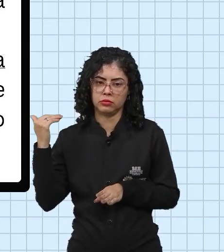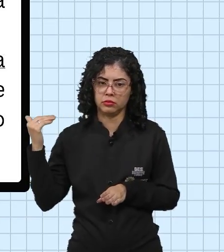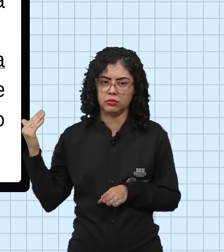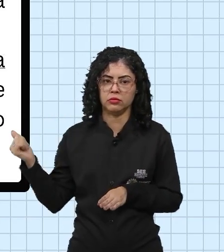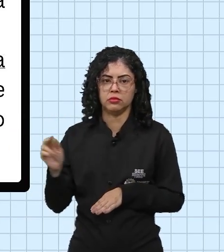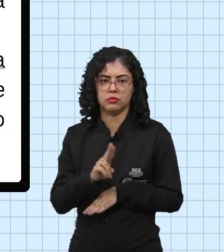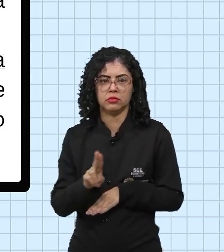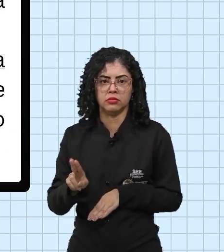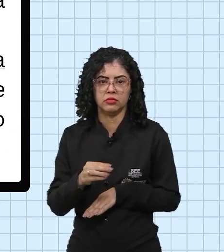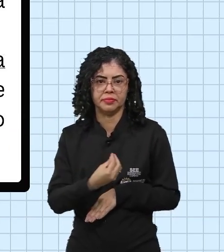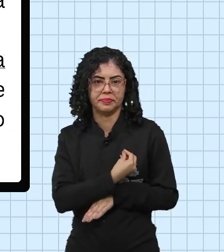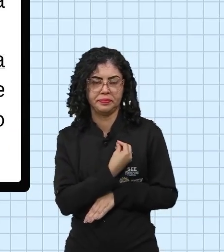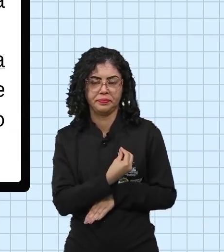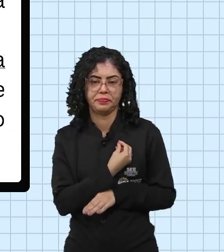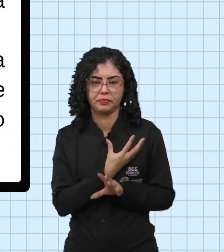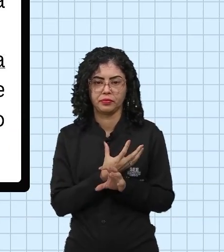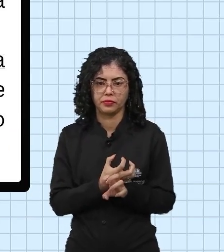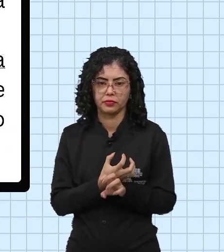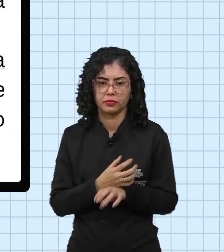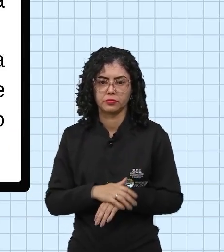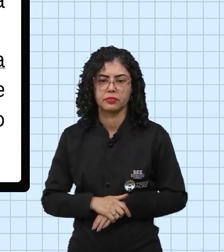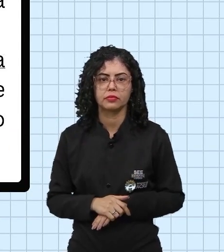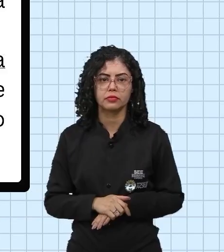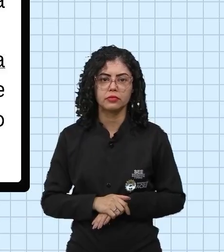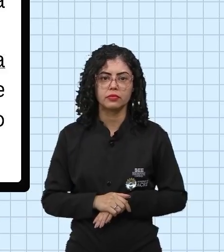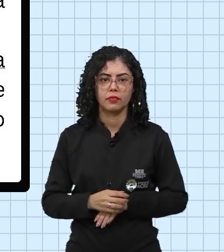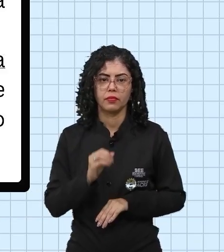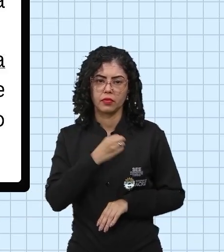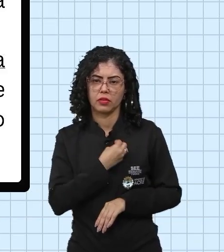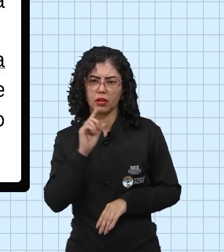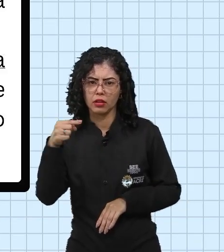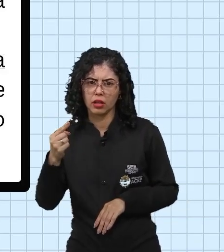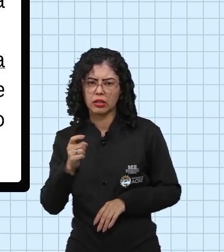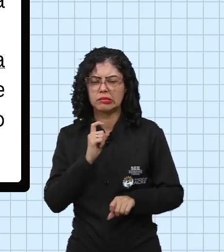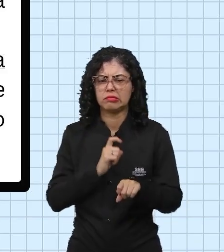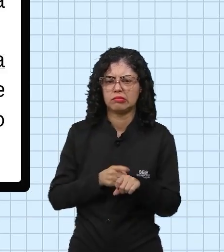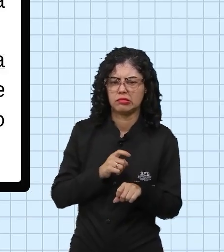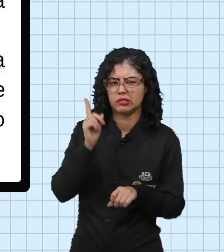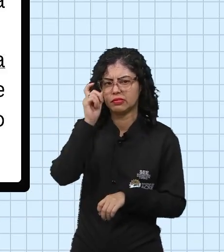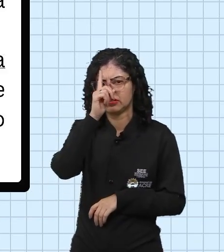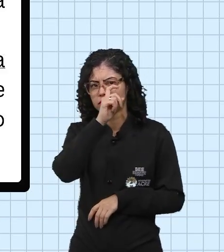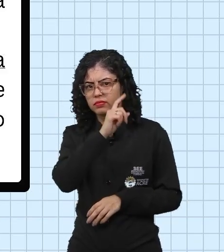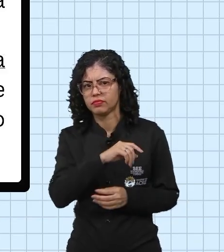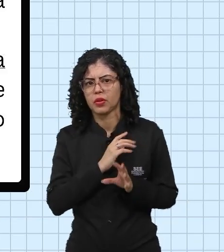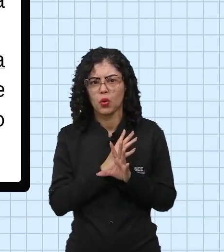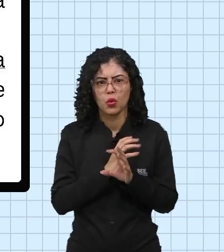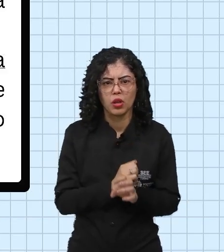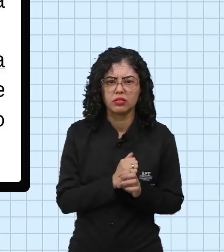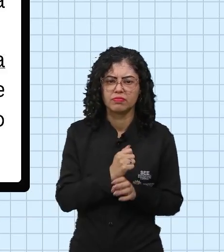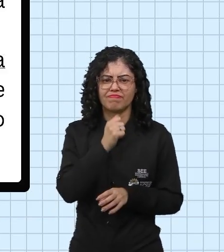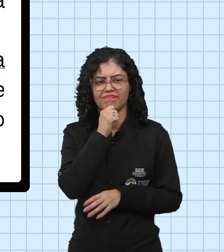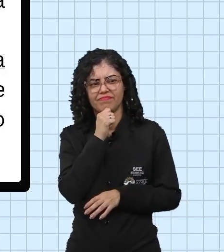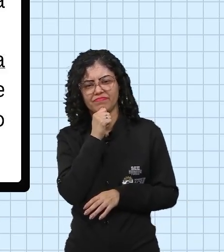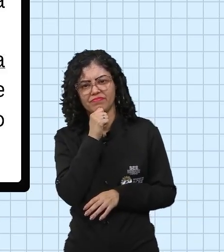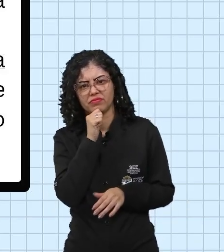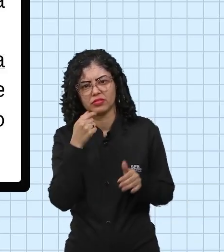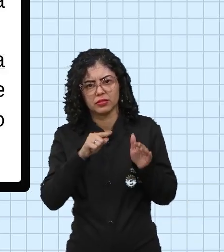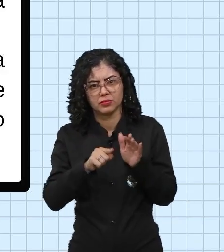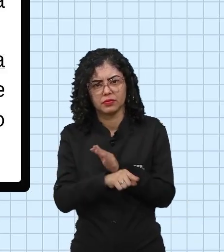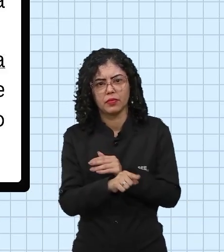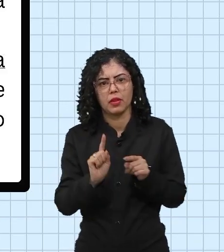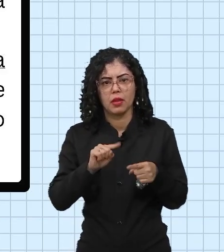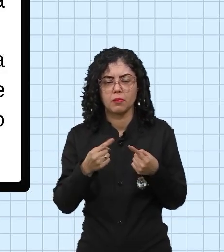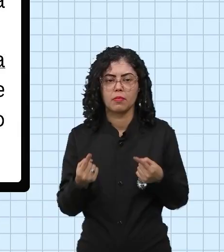que é chamado Vidas Secas. A vida ali era dura, uma secura que parecia entrar